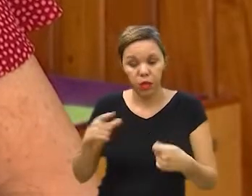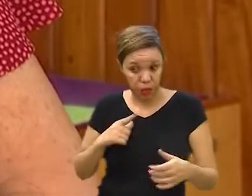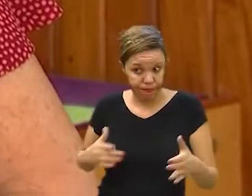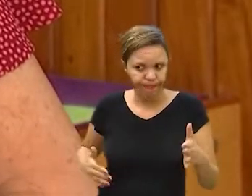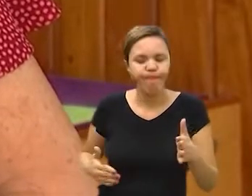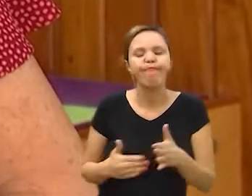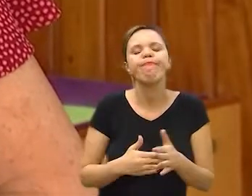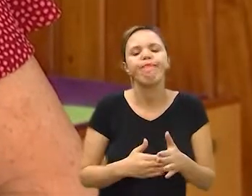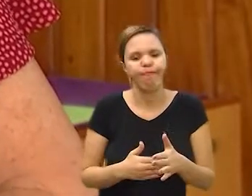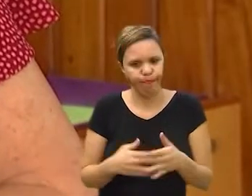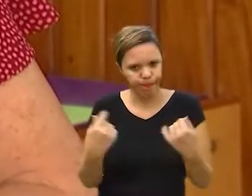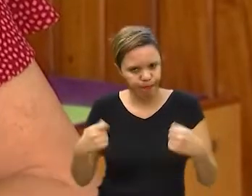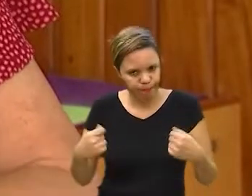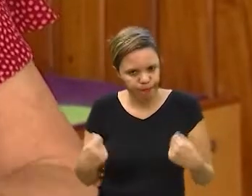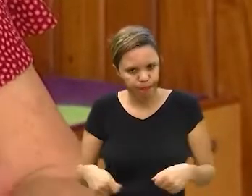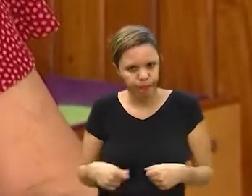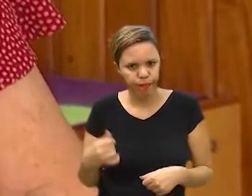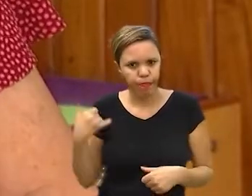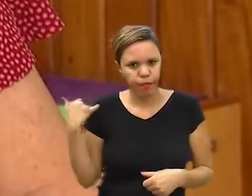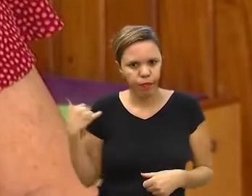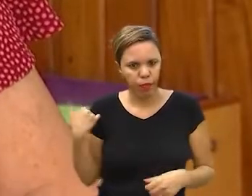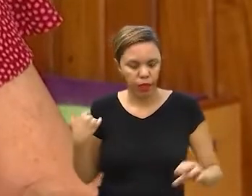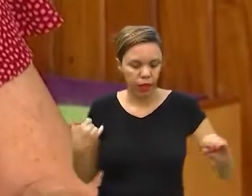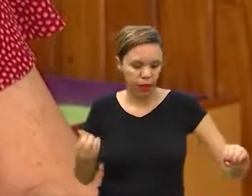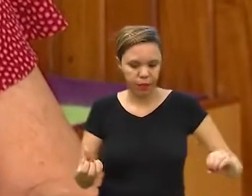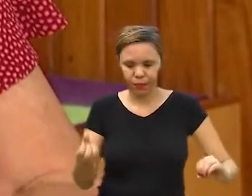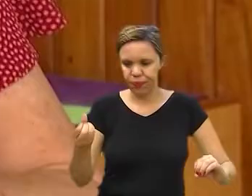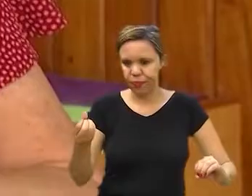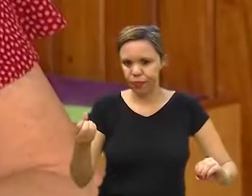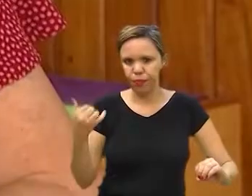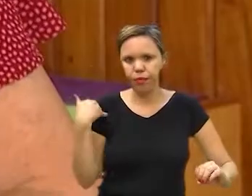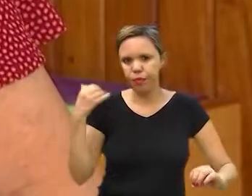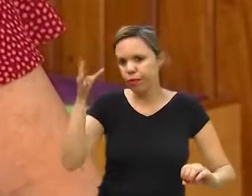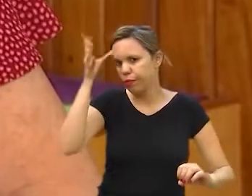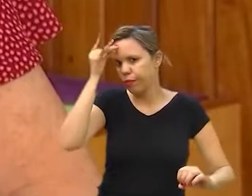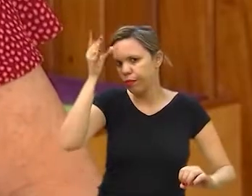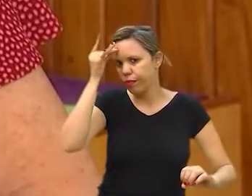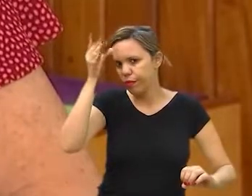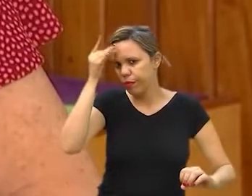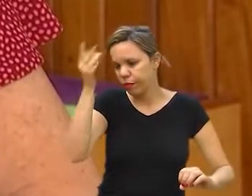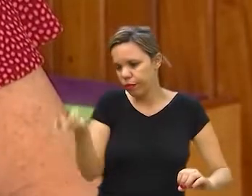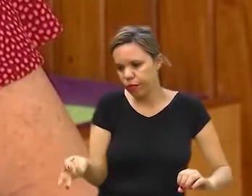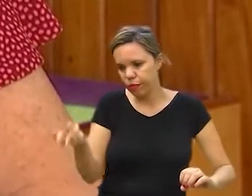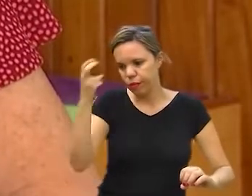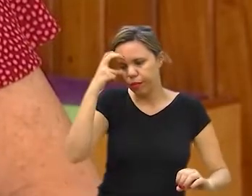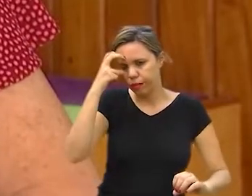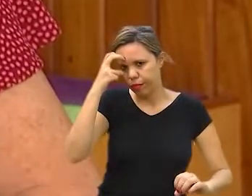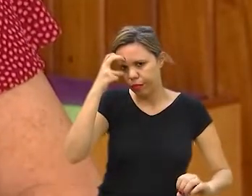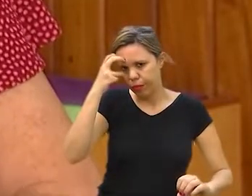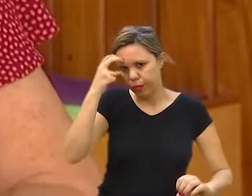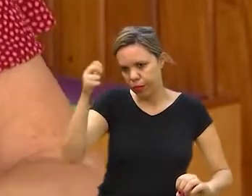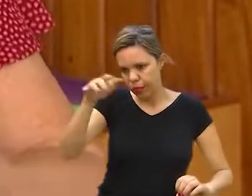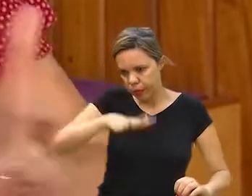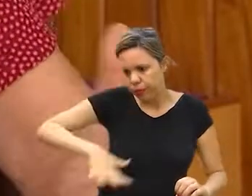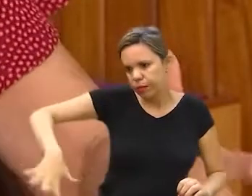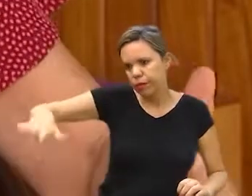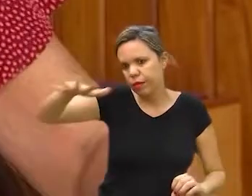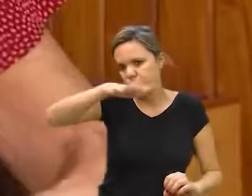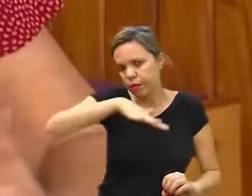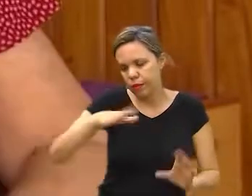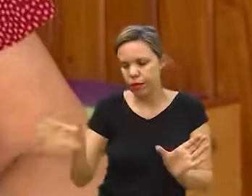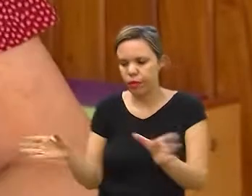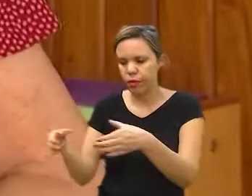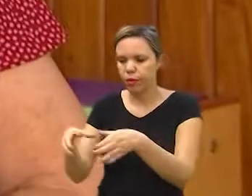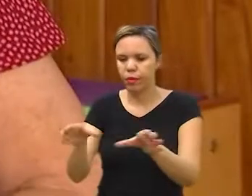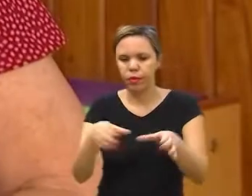limites, nessa idade de 0 a 6, ele está aprendendo a cultura em que a gente vive. E a nossa cultura em grupo,